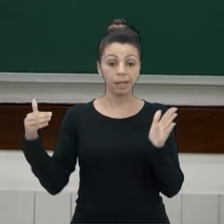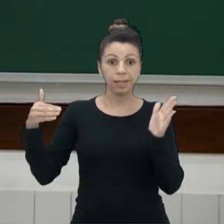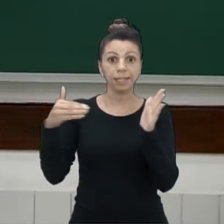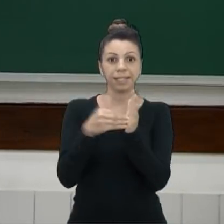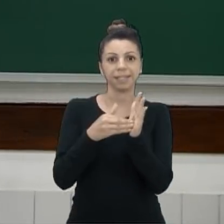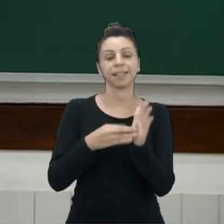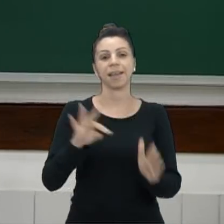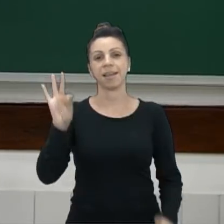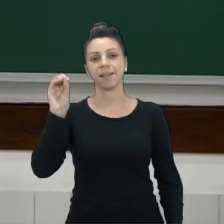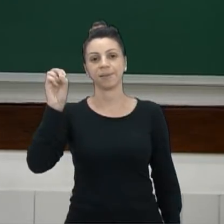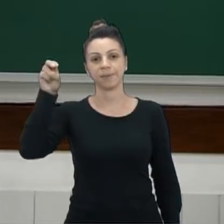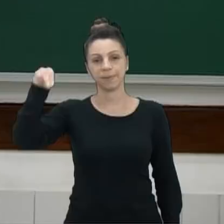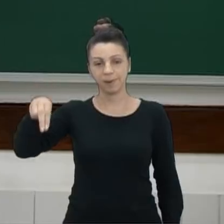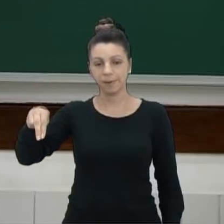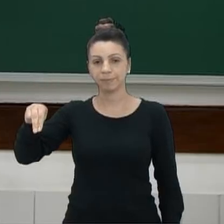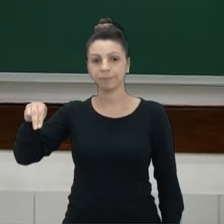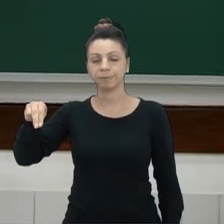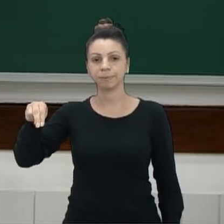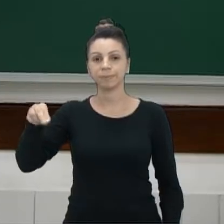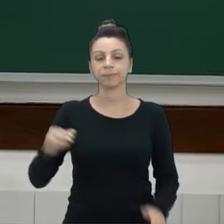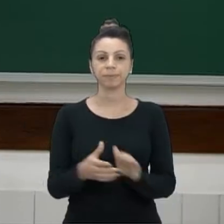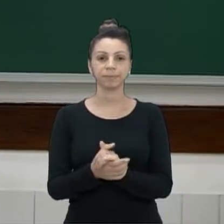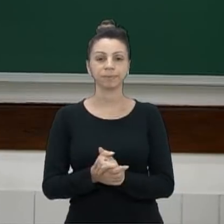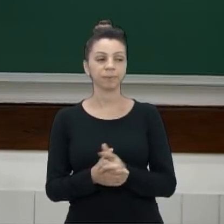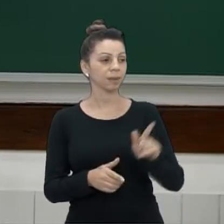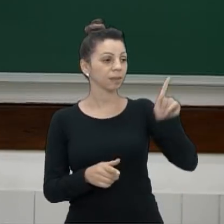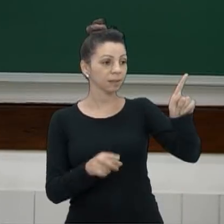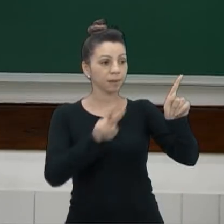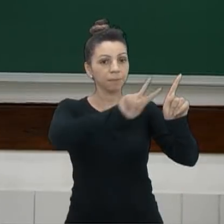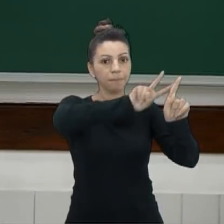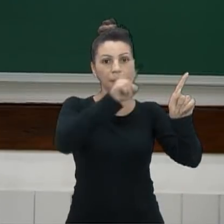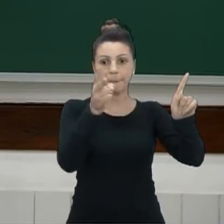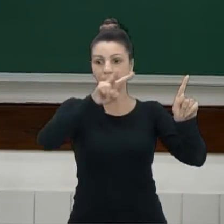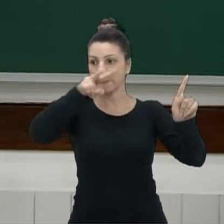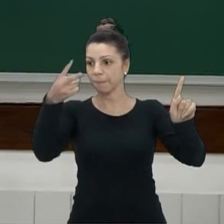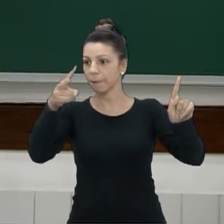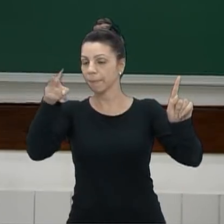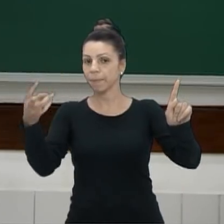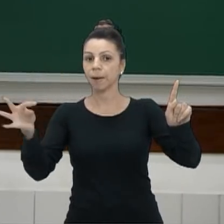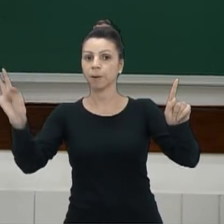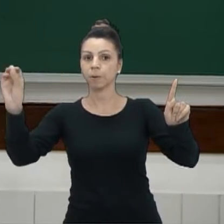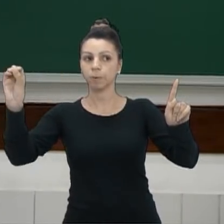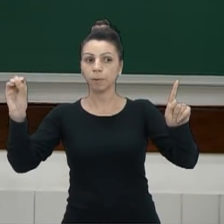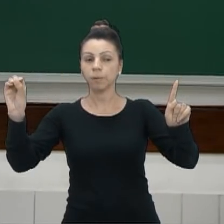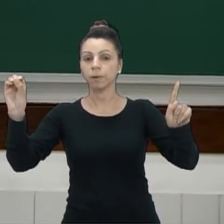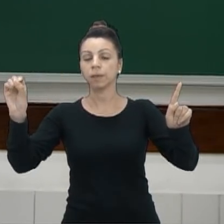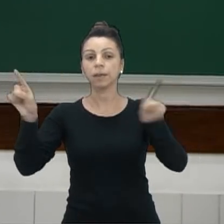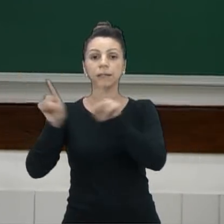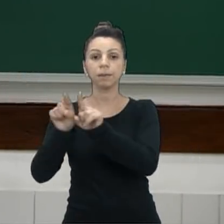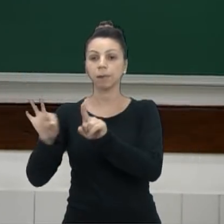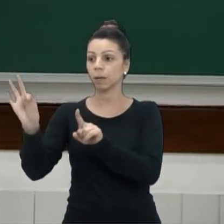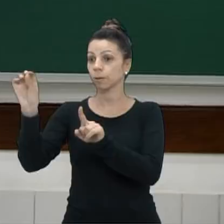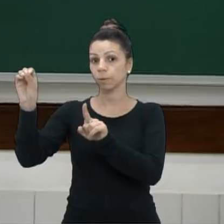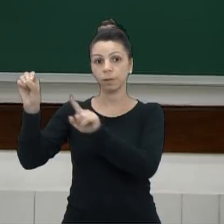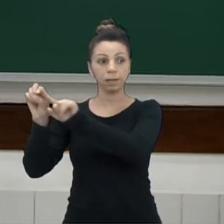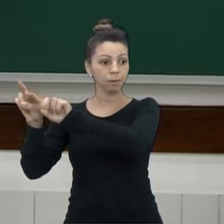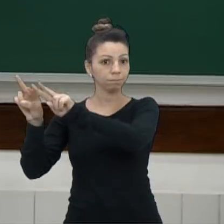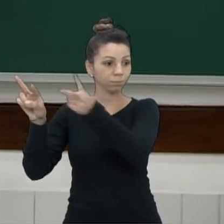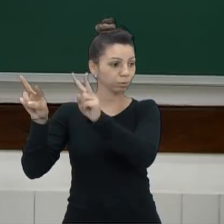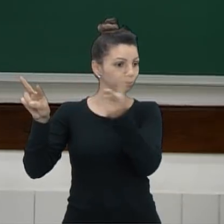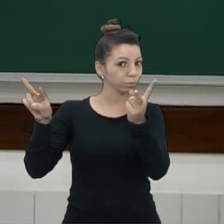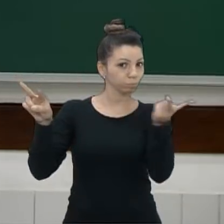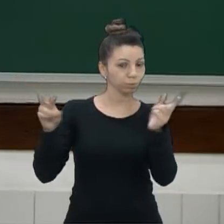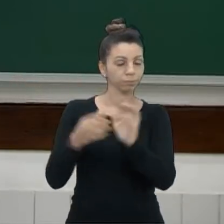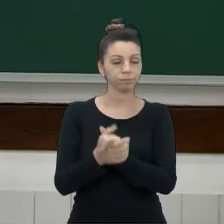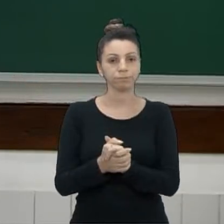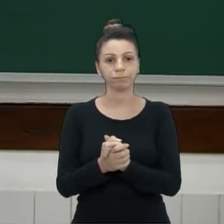tonelada, fizemos transformação de grama para tonelada, de tonelada para quilo e conseguimos